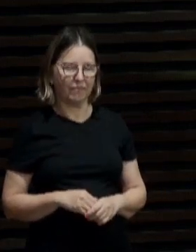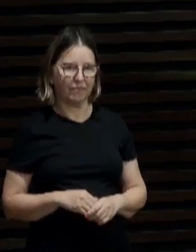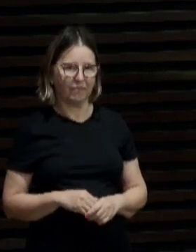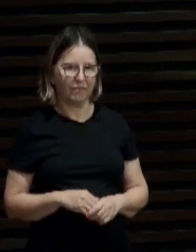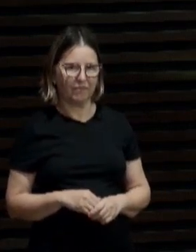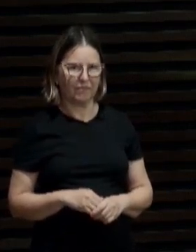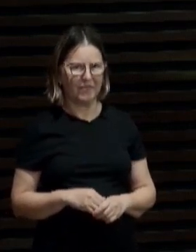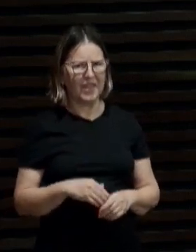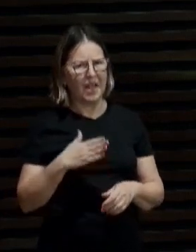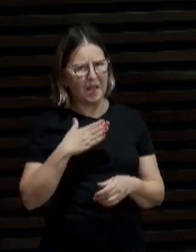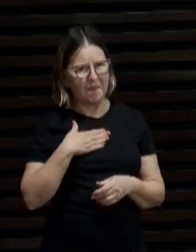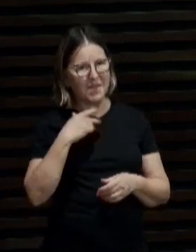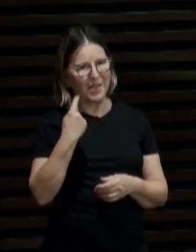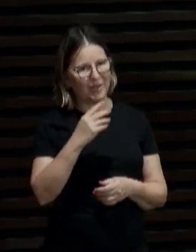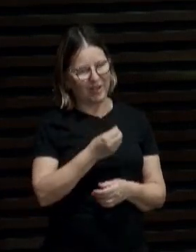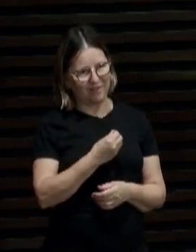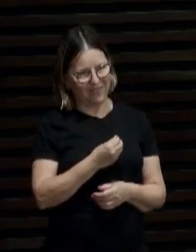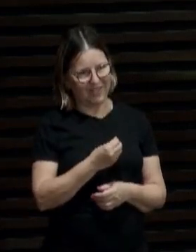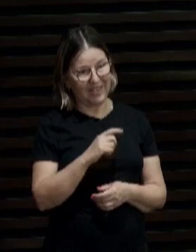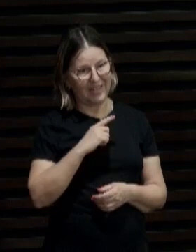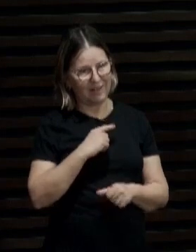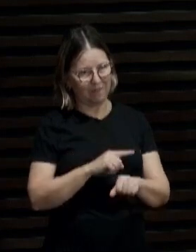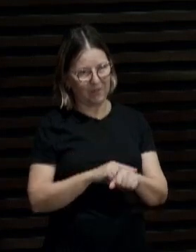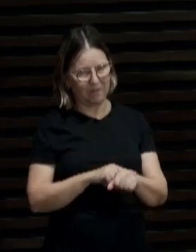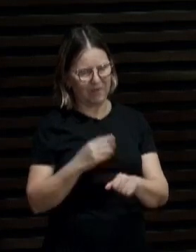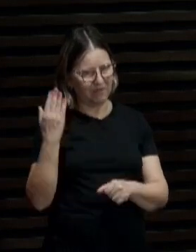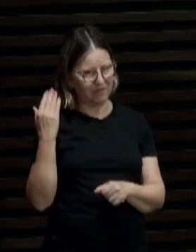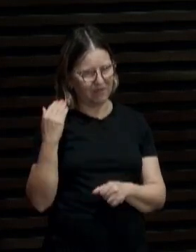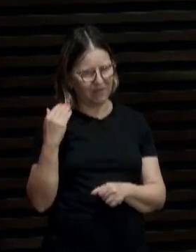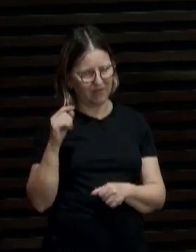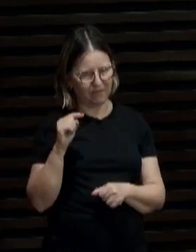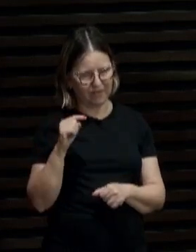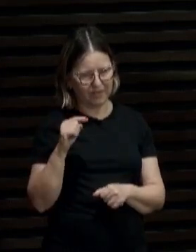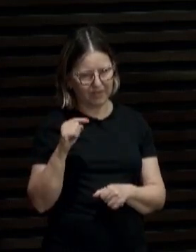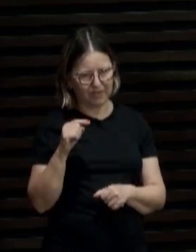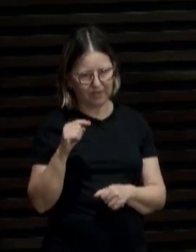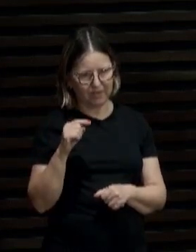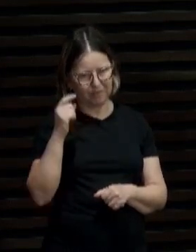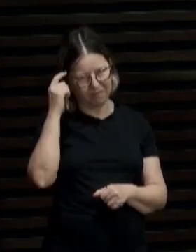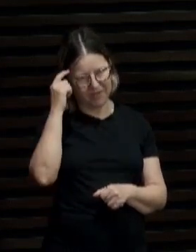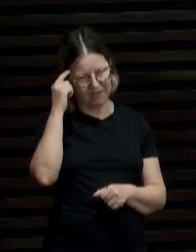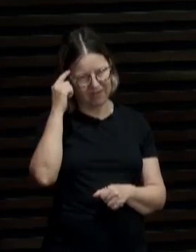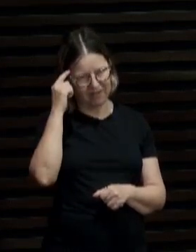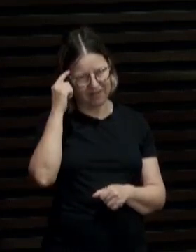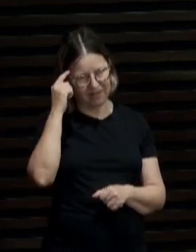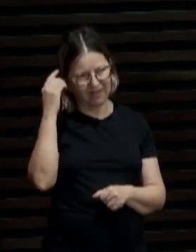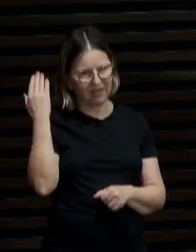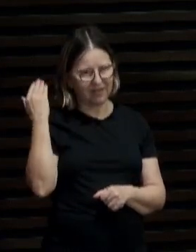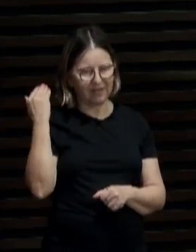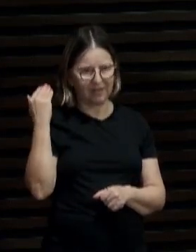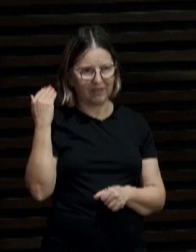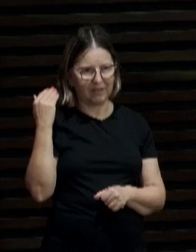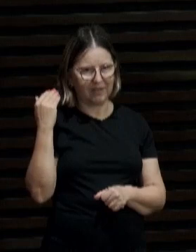Será que na minha e na sua vida houve momentos lá atrás em que você fala assim, nossa, naquela época o Senhor, nossa, eu